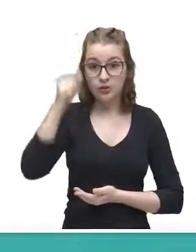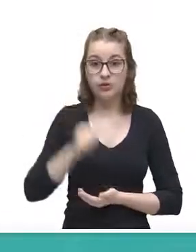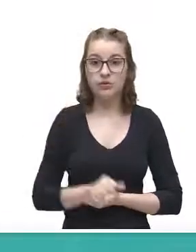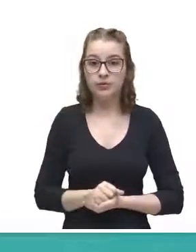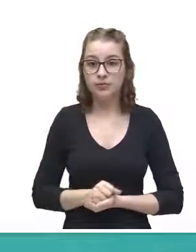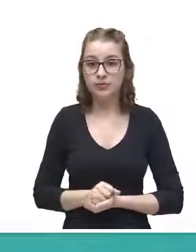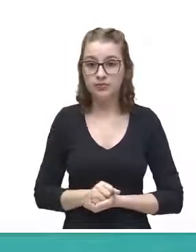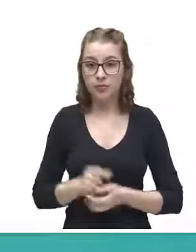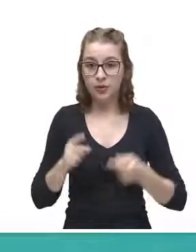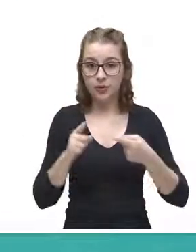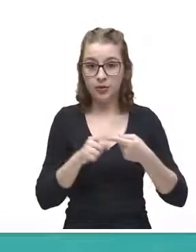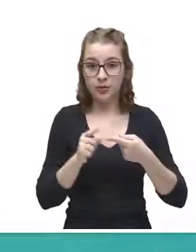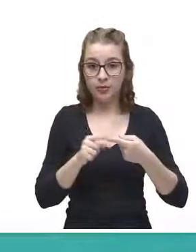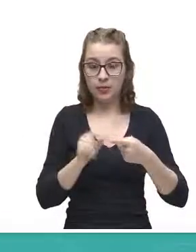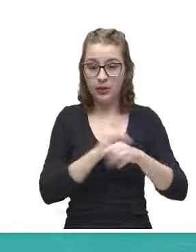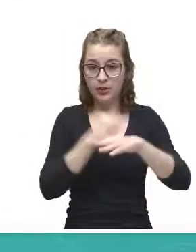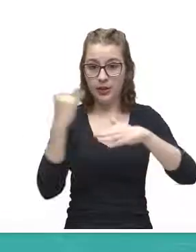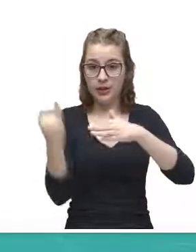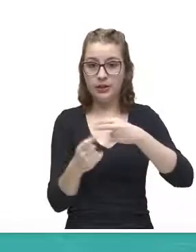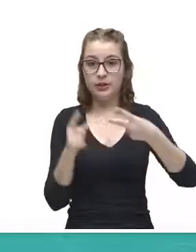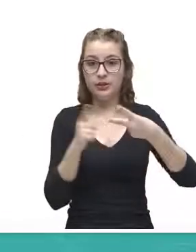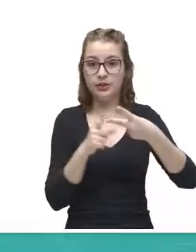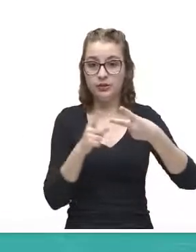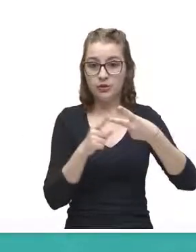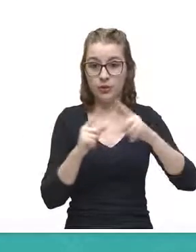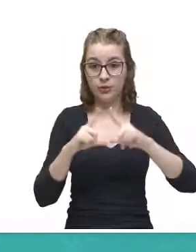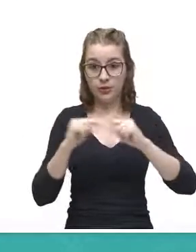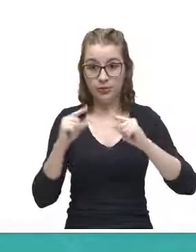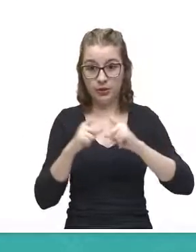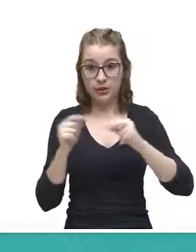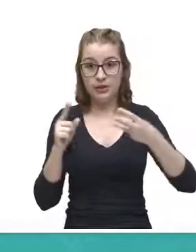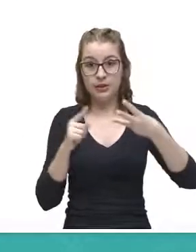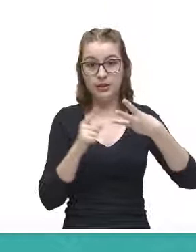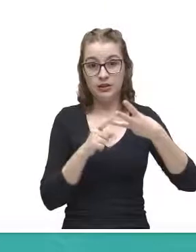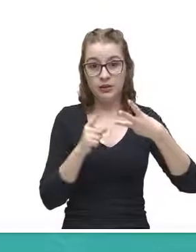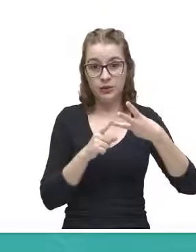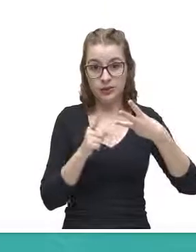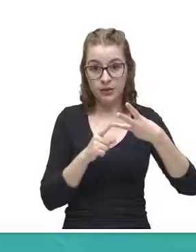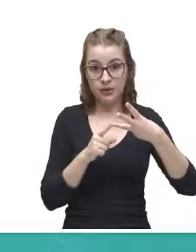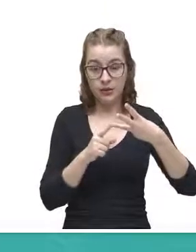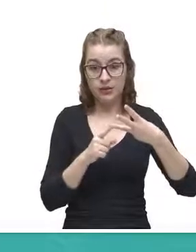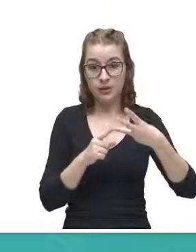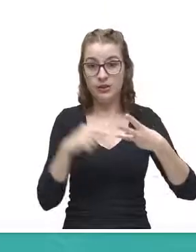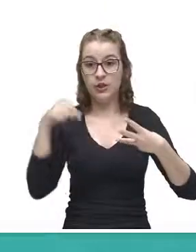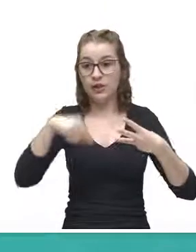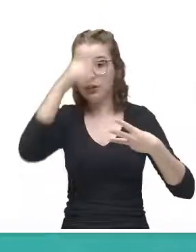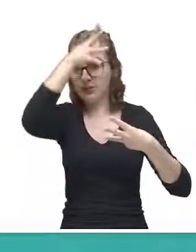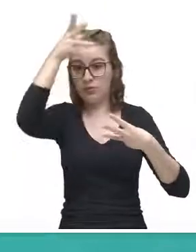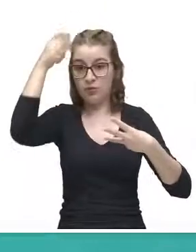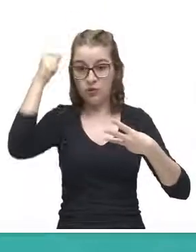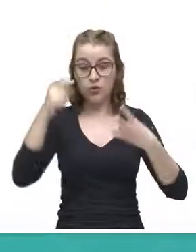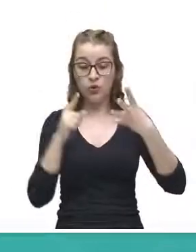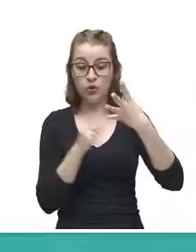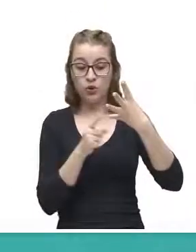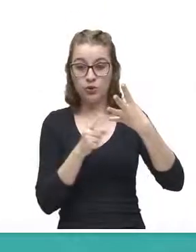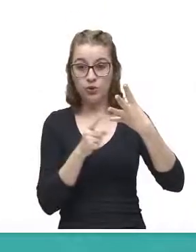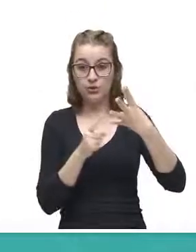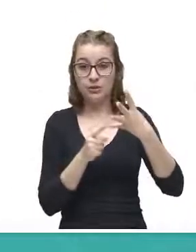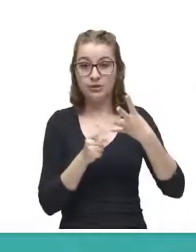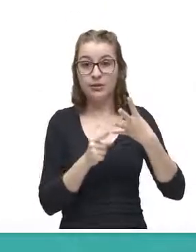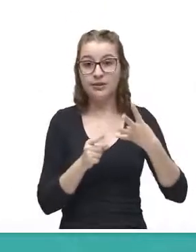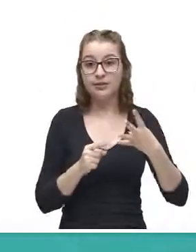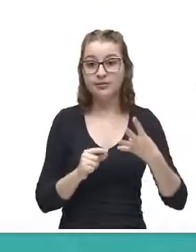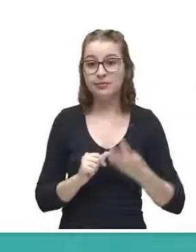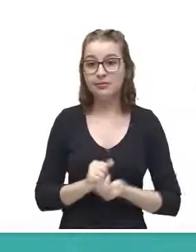primeiro, o segundo, o terceiro, e nessa região aqui nós temos o 4º fuso horário, que pega o estado do Acre e outros